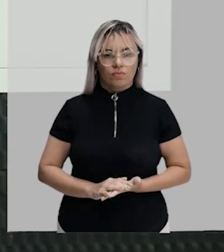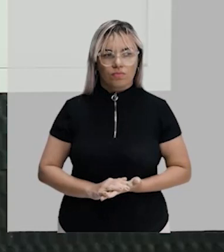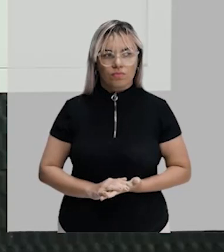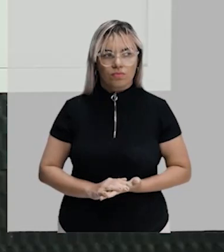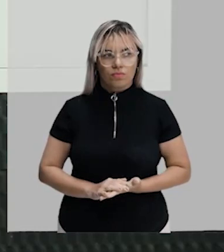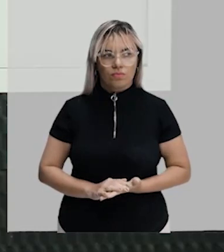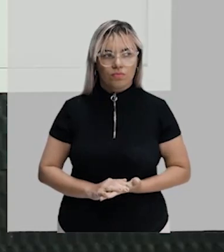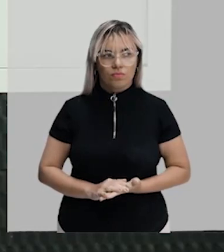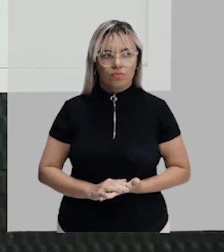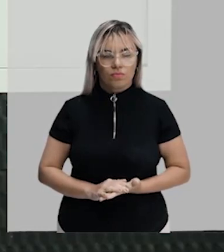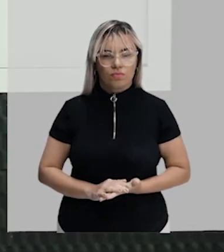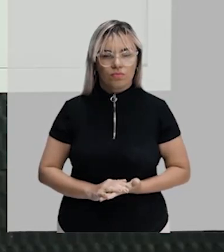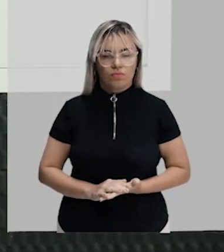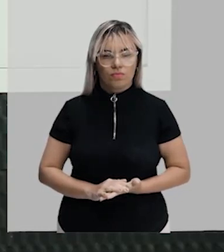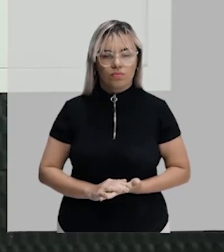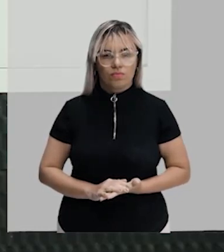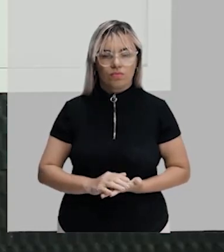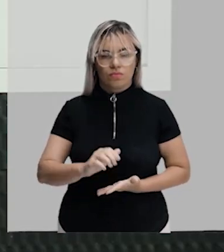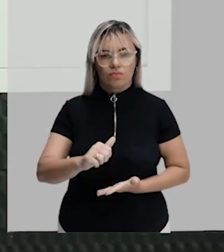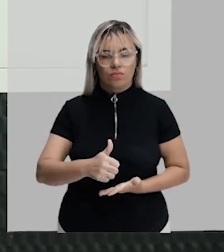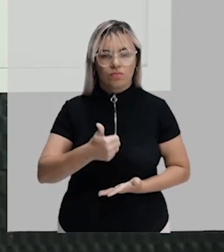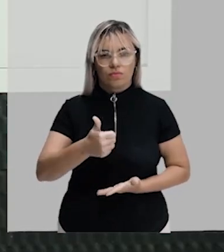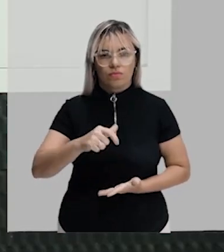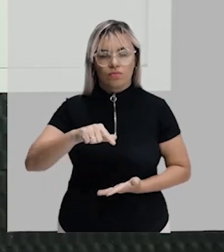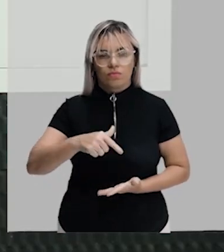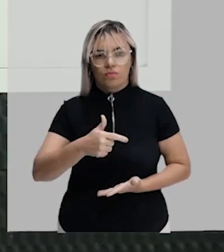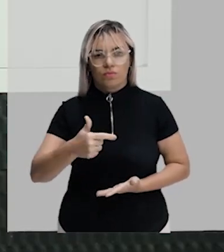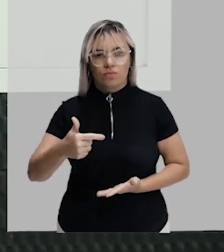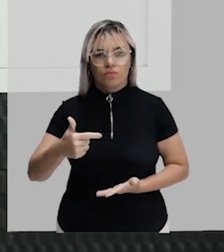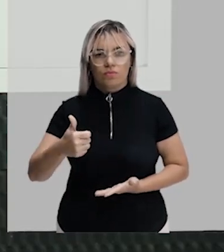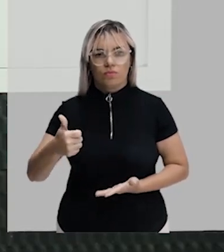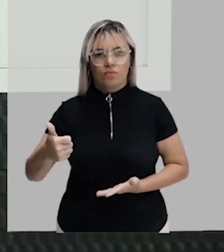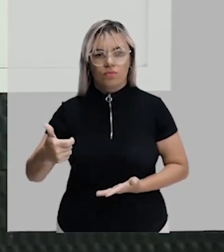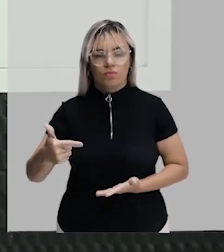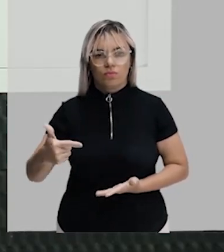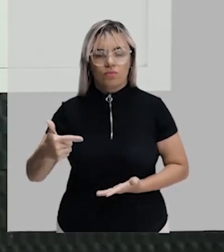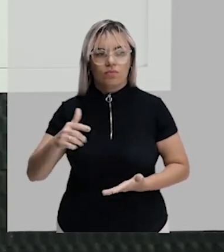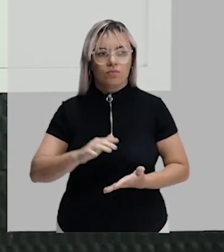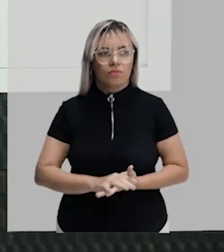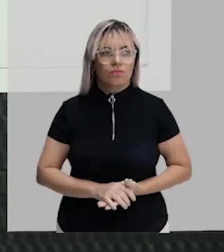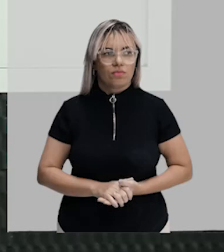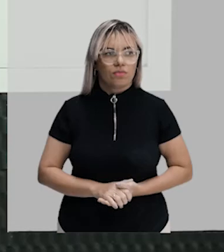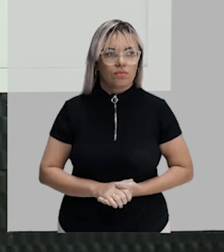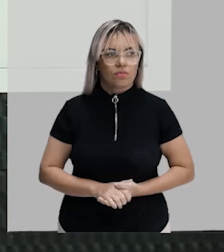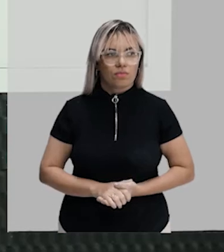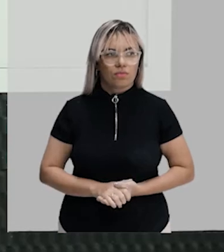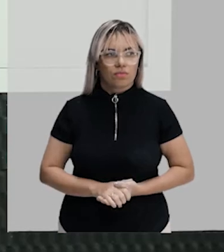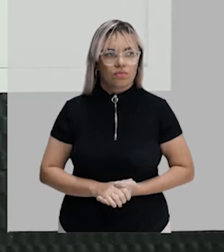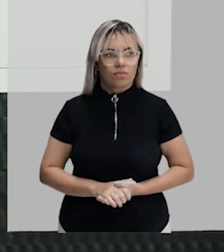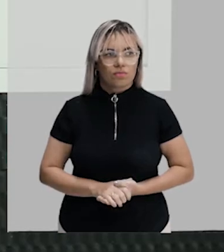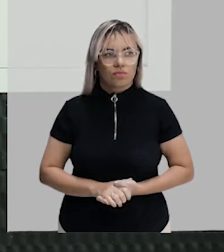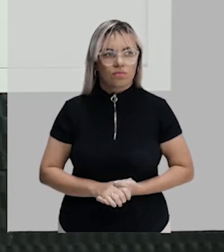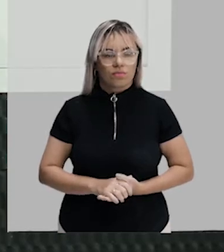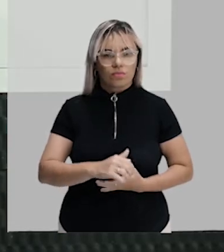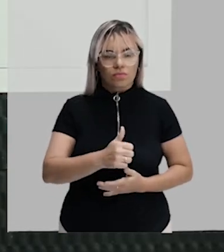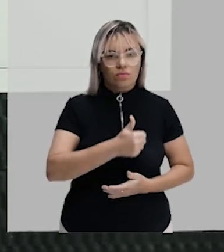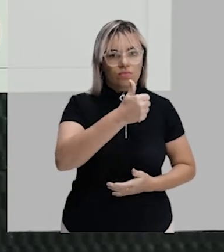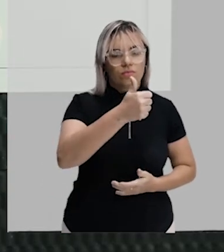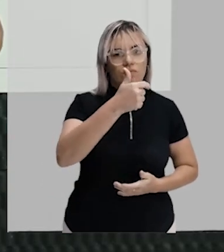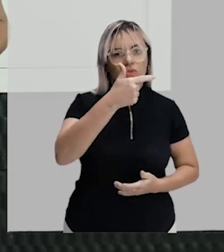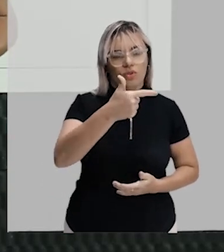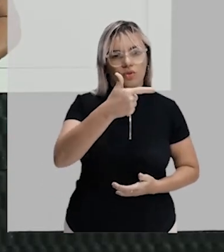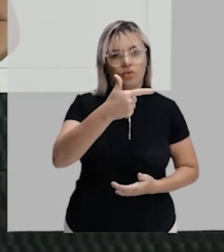meu F, o meu fator de atualização. Para 12% é 1,12. Então basta fazer